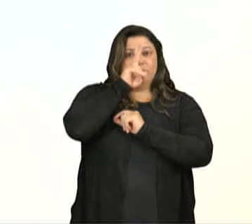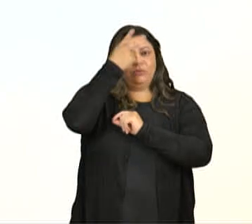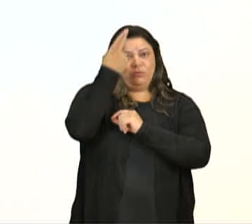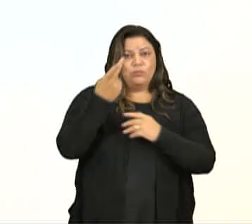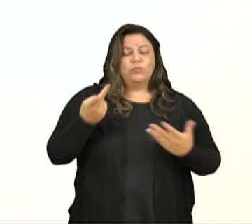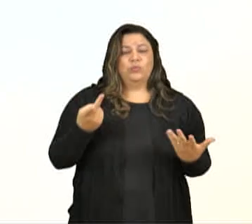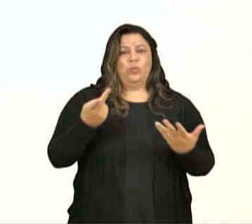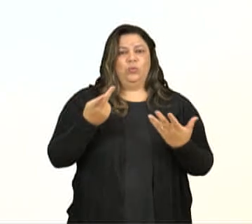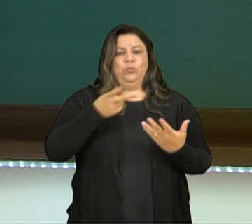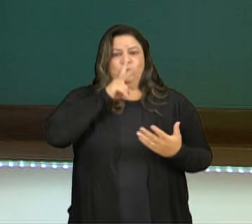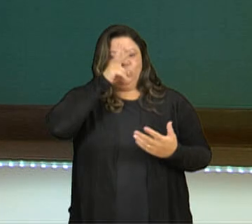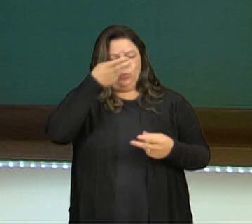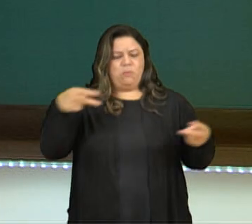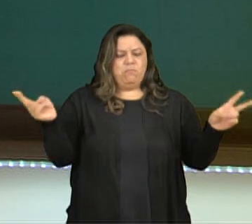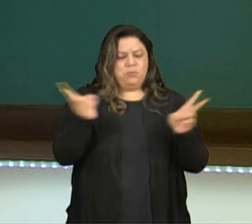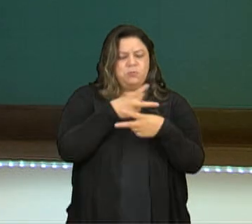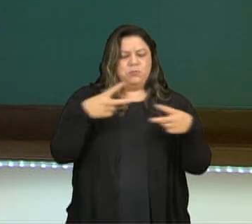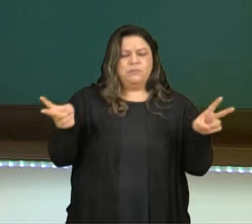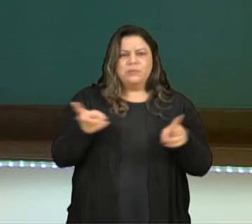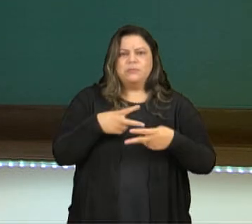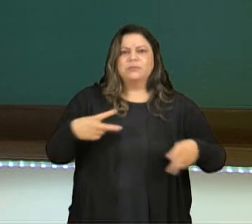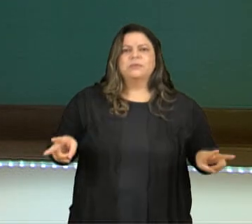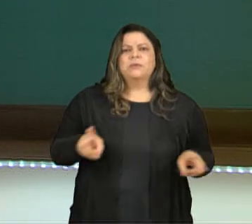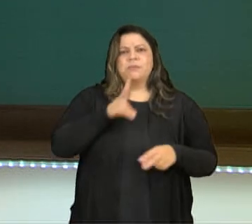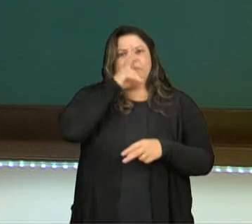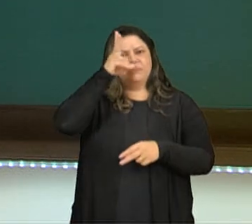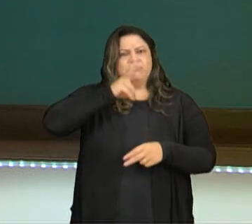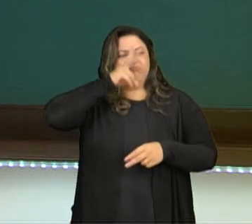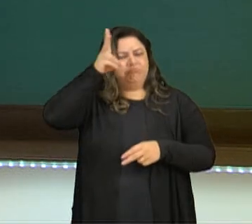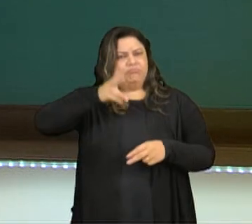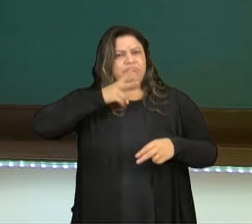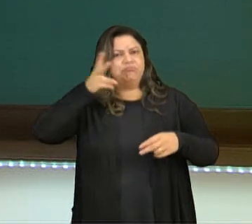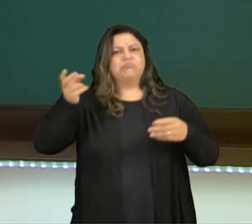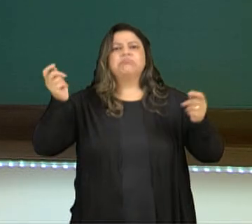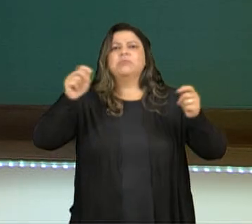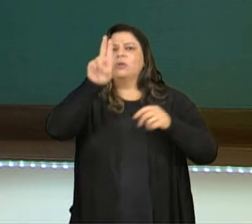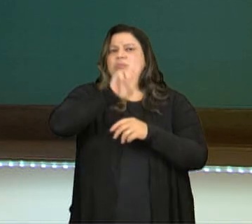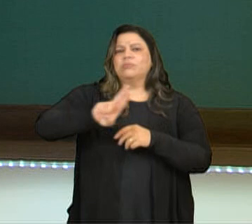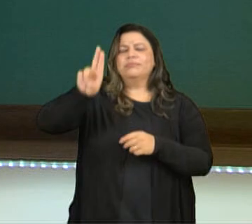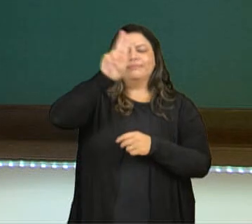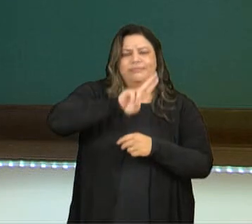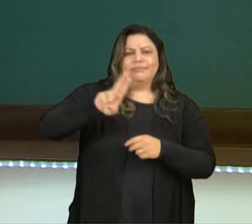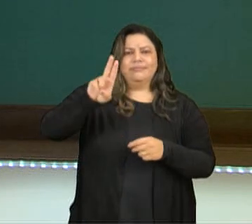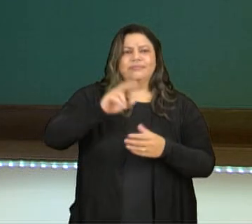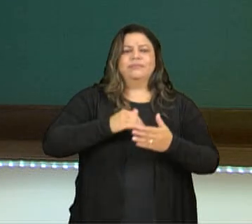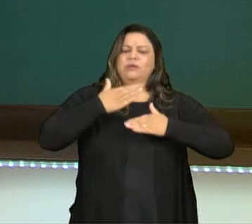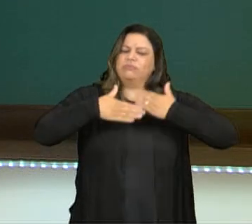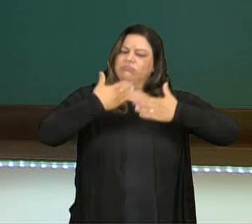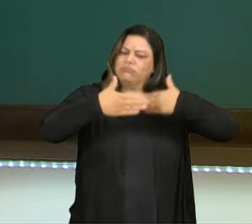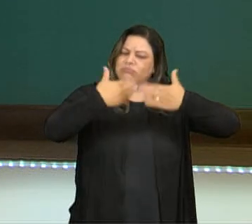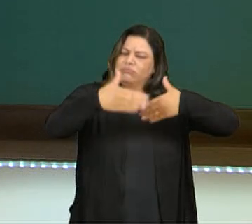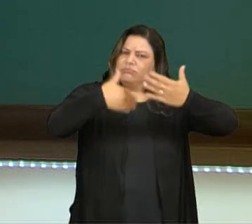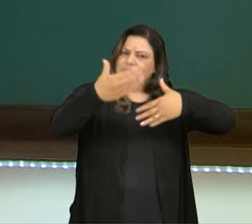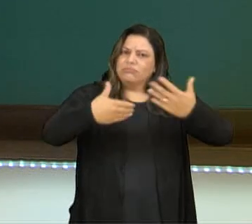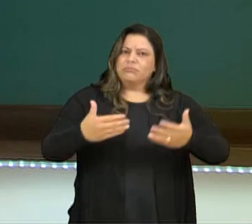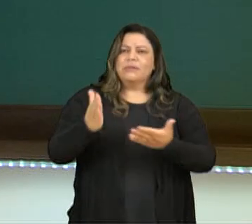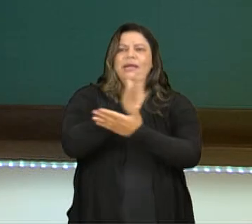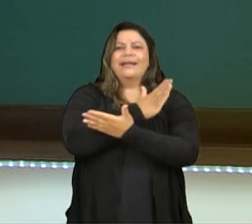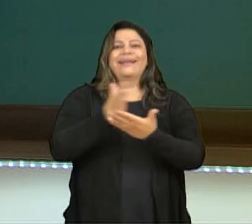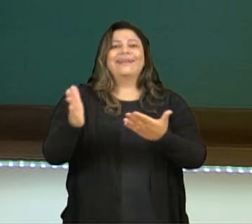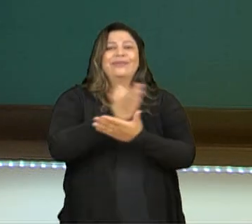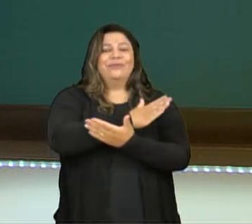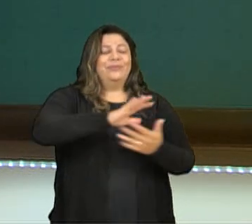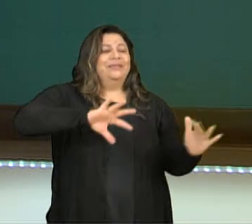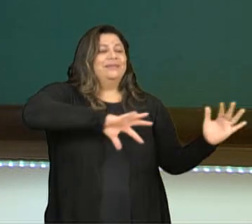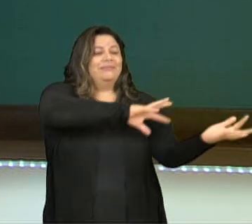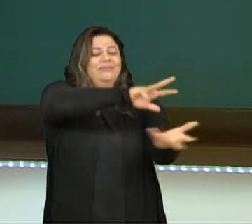força, a intensidade do vento vai proporcionar a sua utilização. Em algumas áreas do planeta, essa